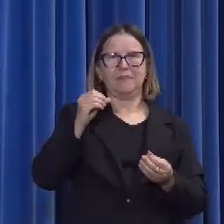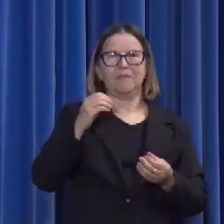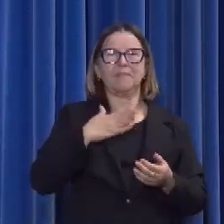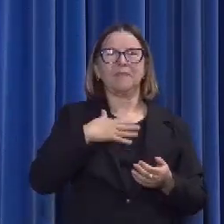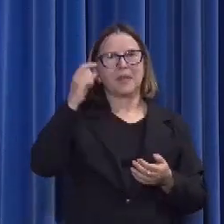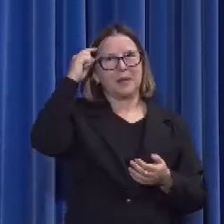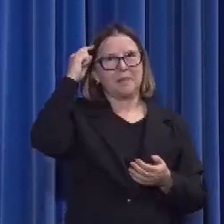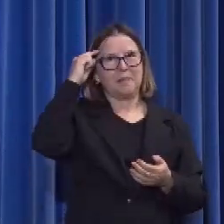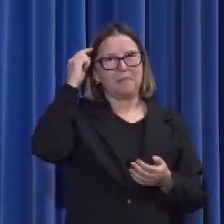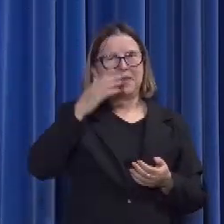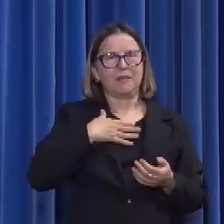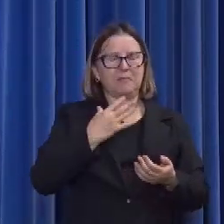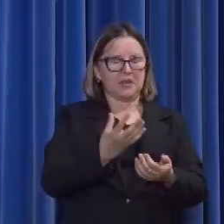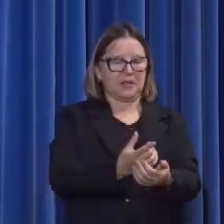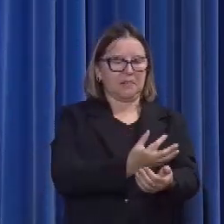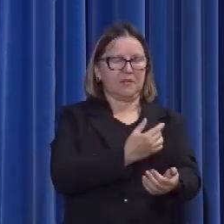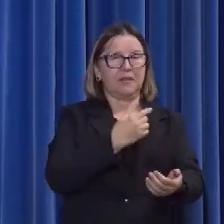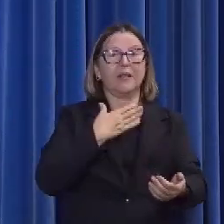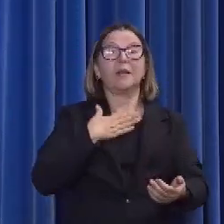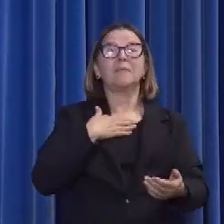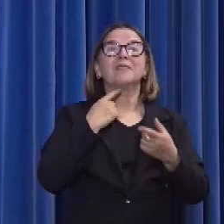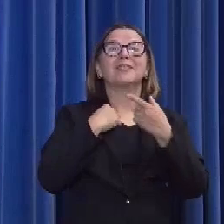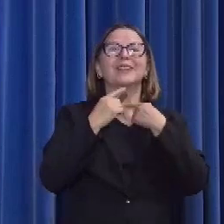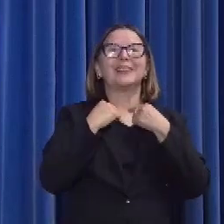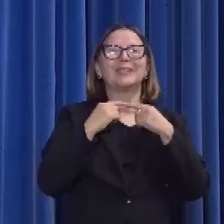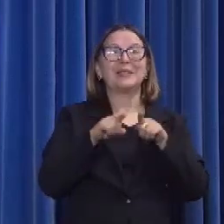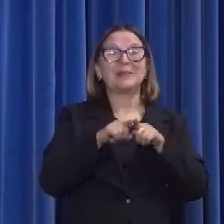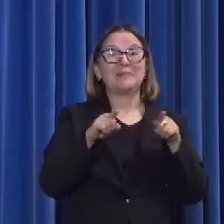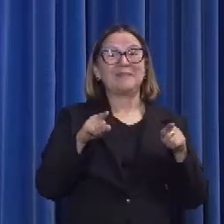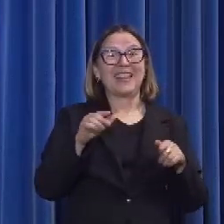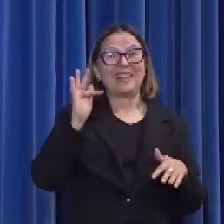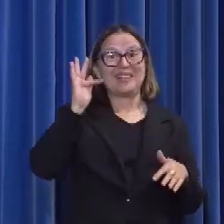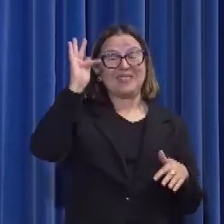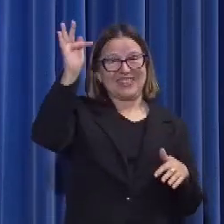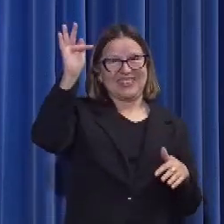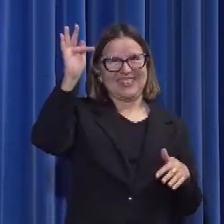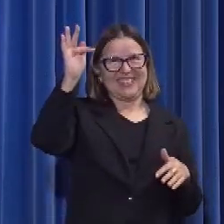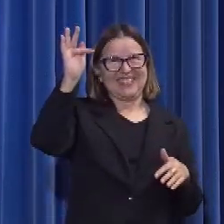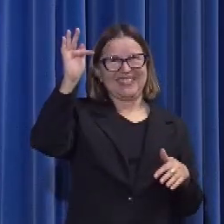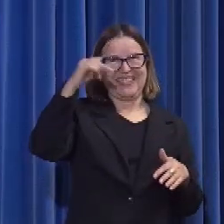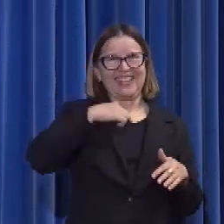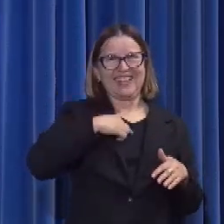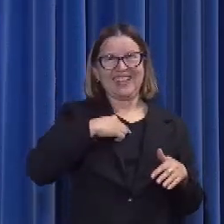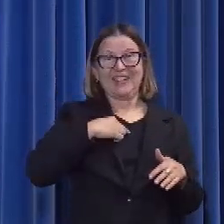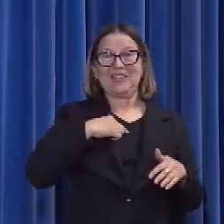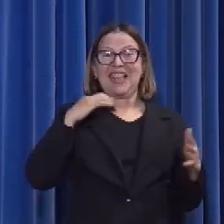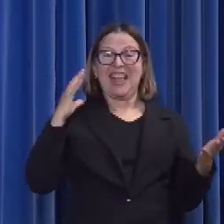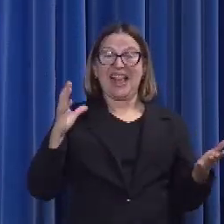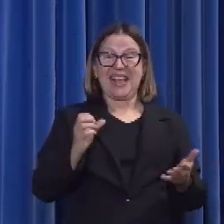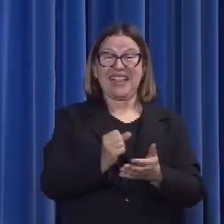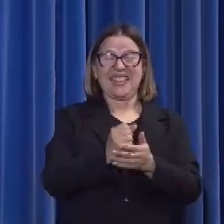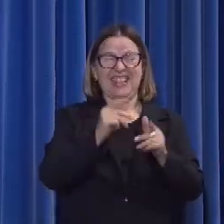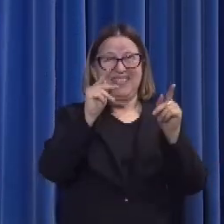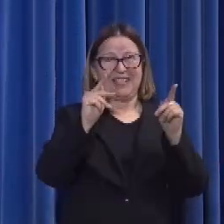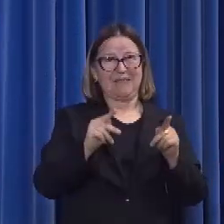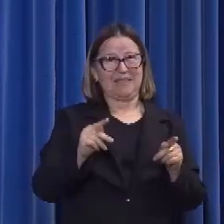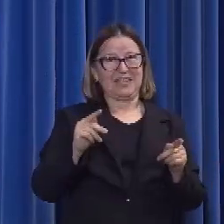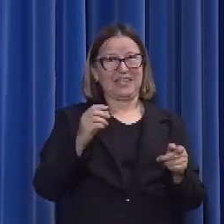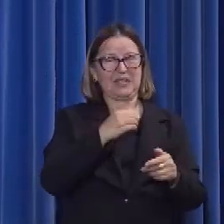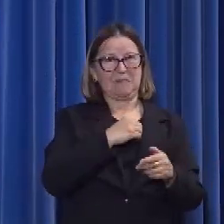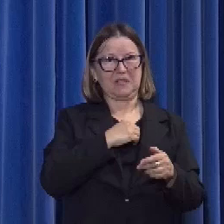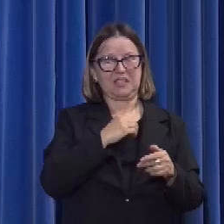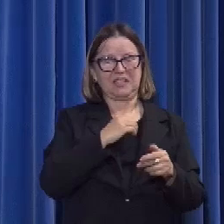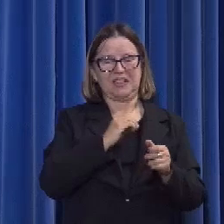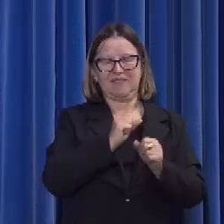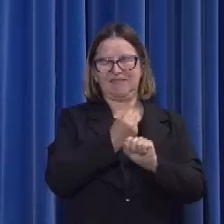minhas emoções, na minha vontade. Mas eu serei salvo um dia da presença do pecado. Porque eu ainda habito num corpo de pecado.